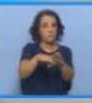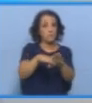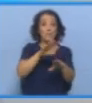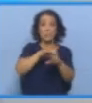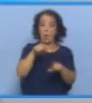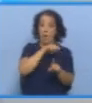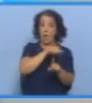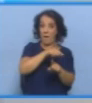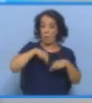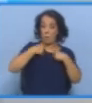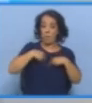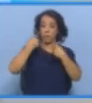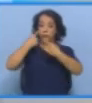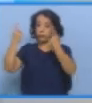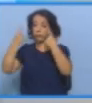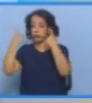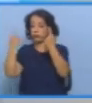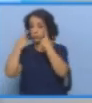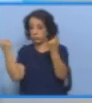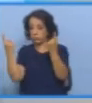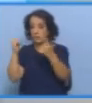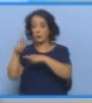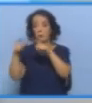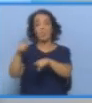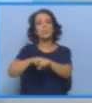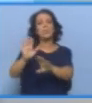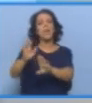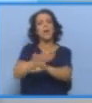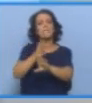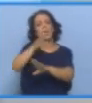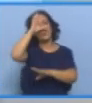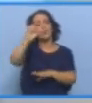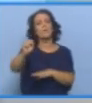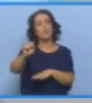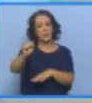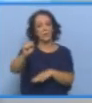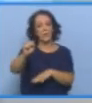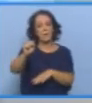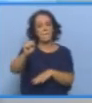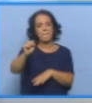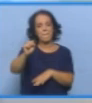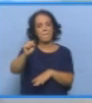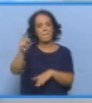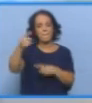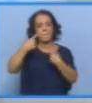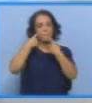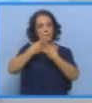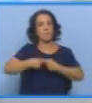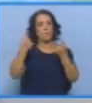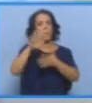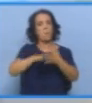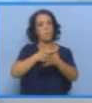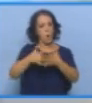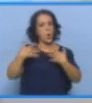denúncias deles e das posições dele que então o governo da altura lançou um plano muito arrojado e